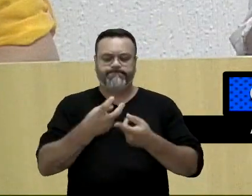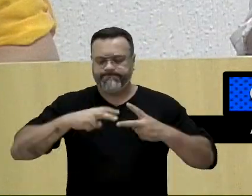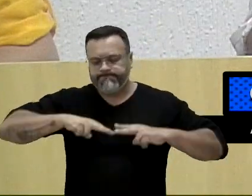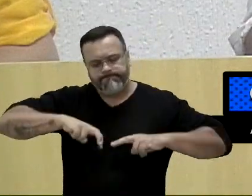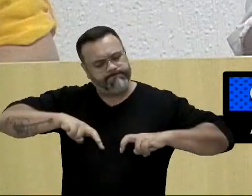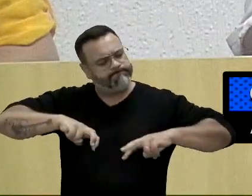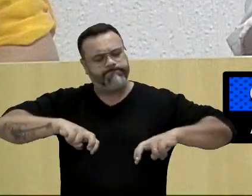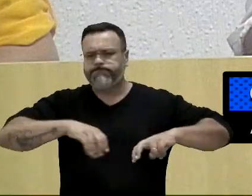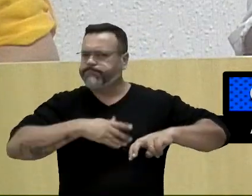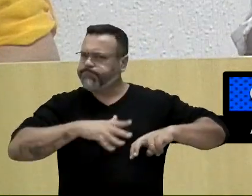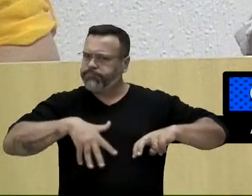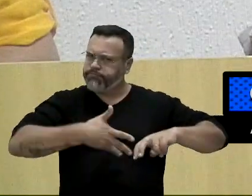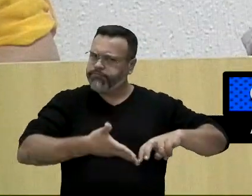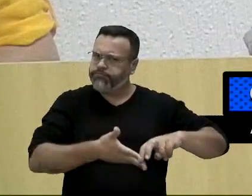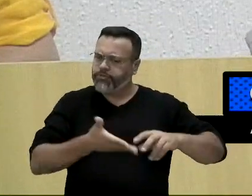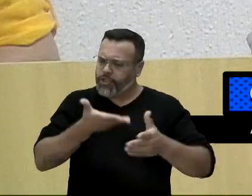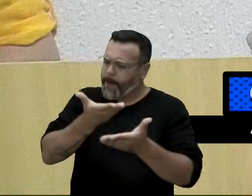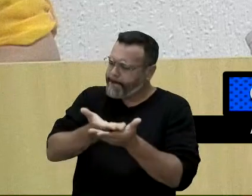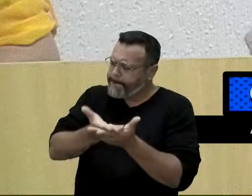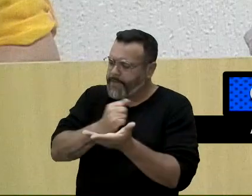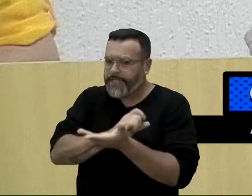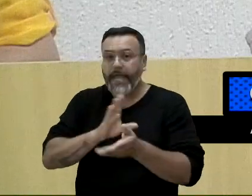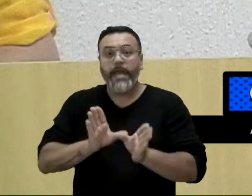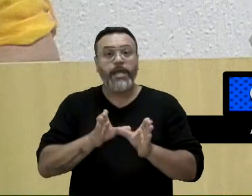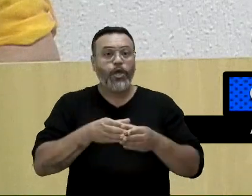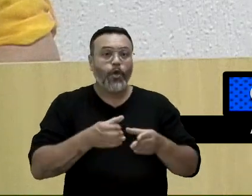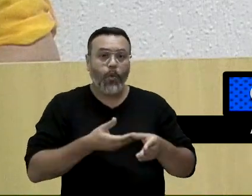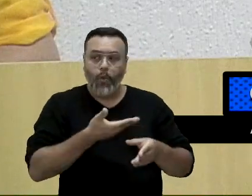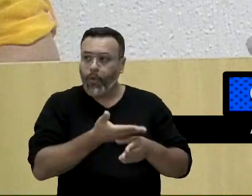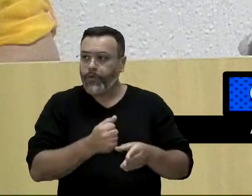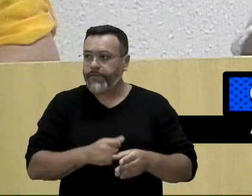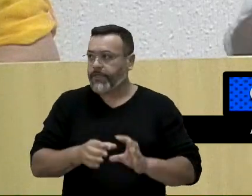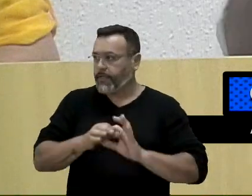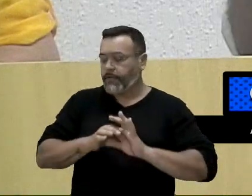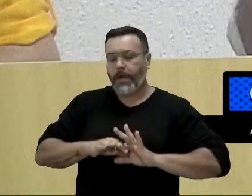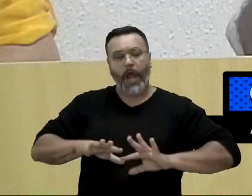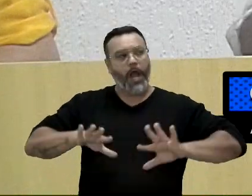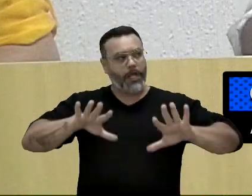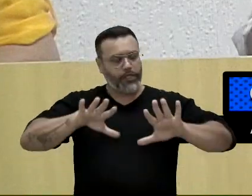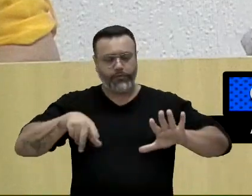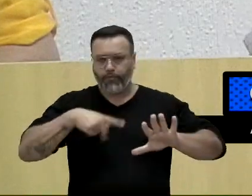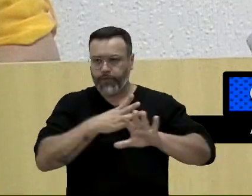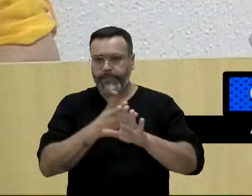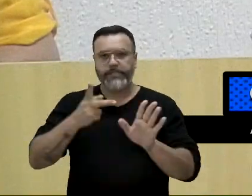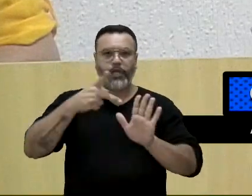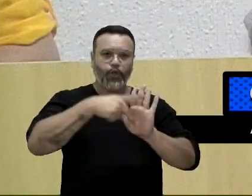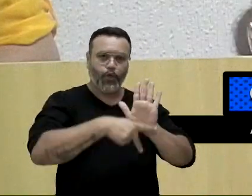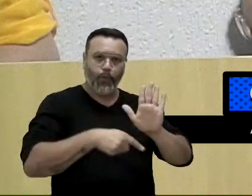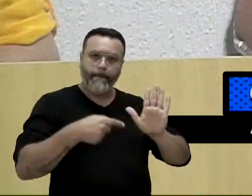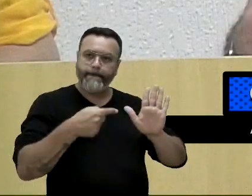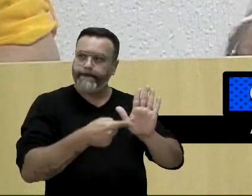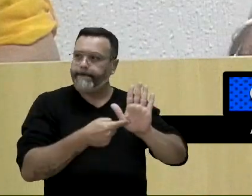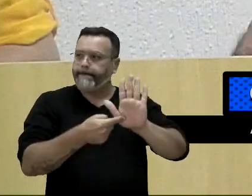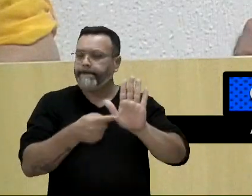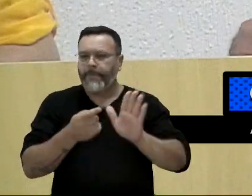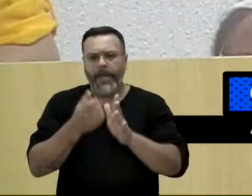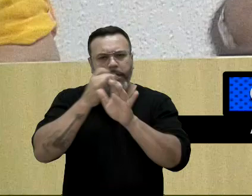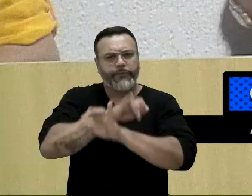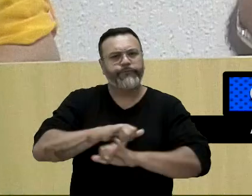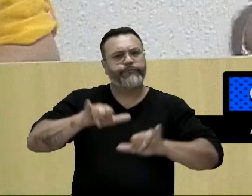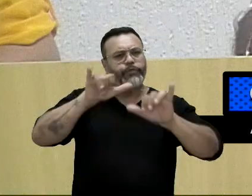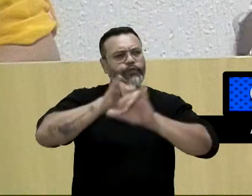profundidade, e o Conselho se coloca à disposição desse projeto para divulgação,